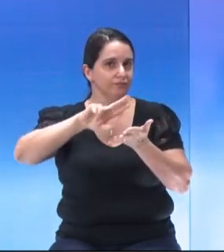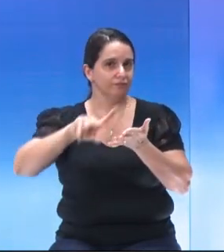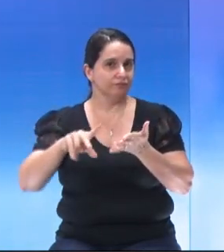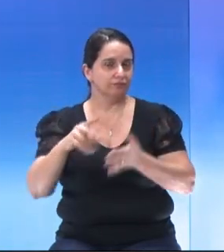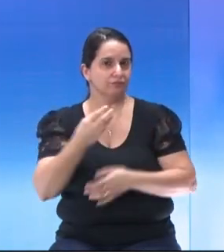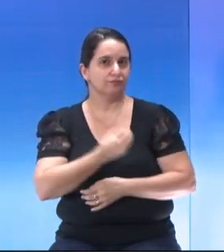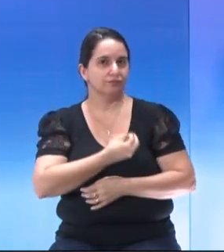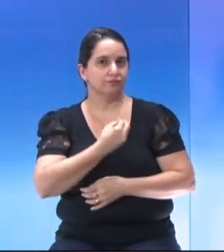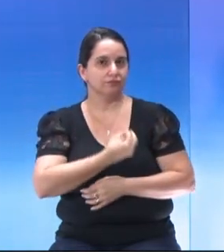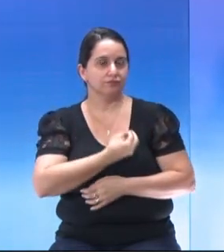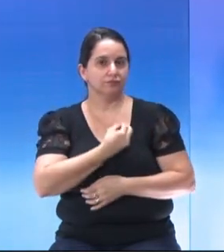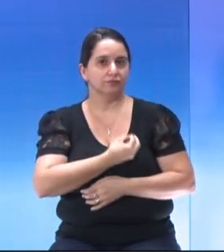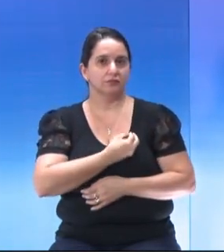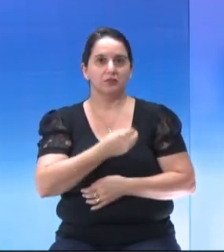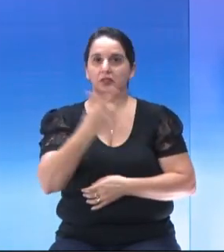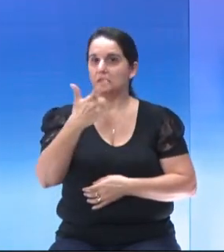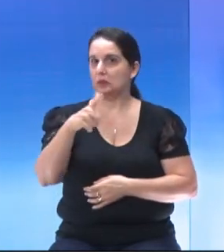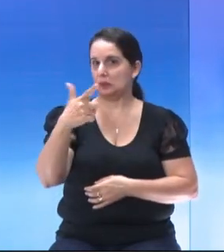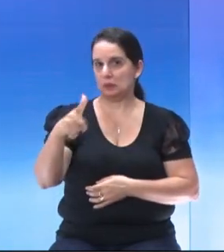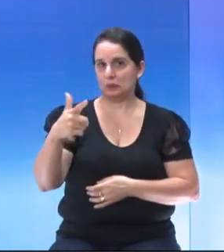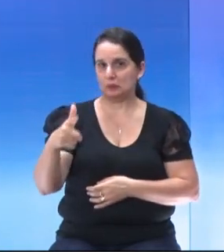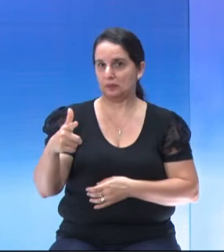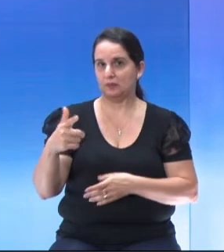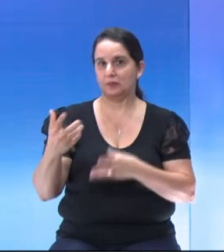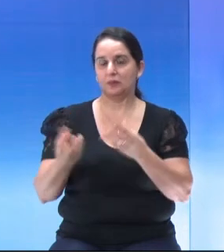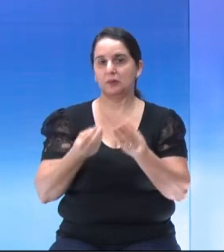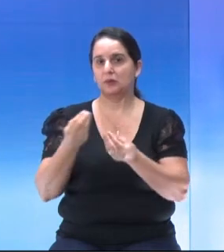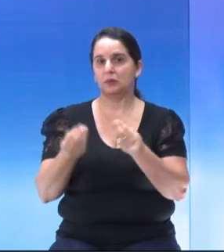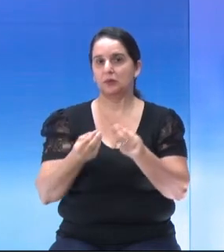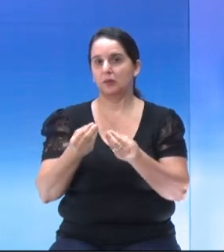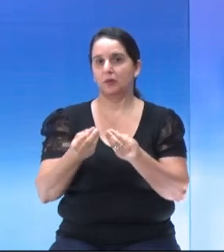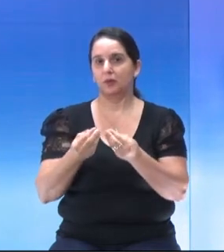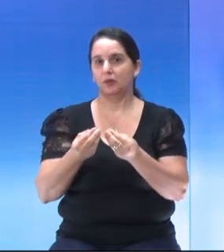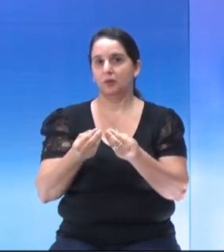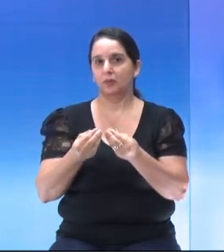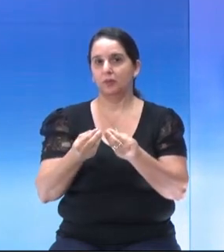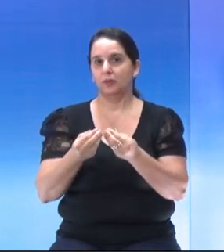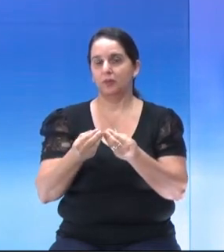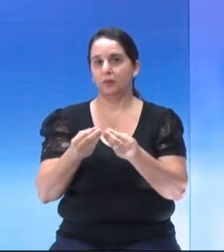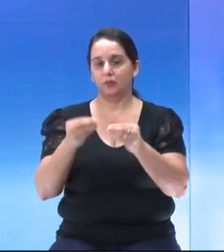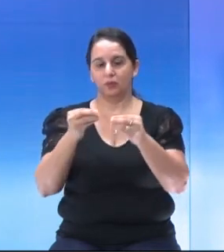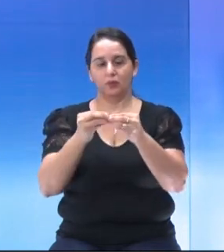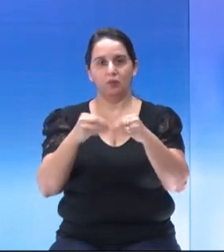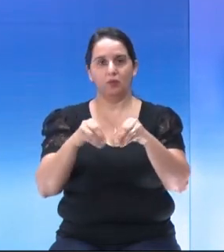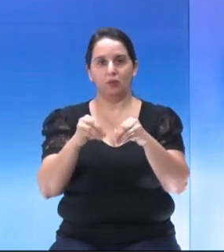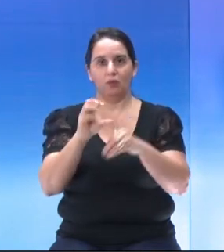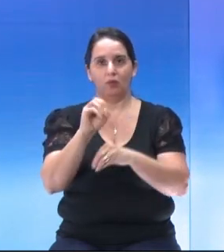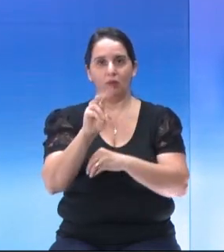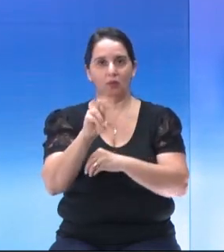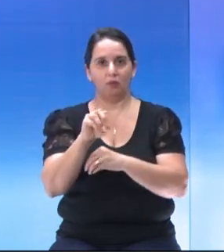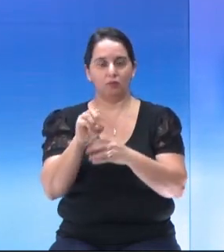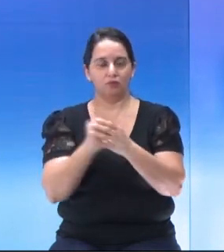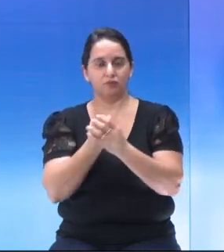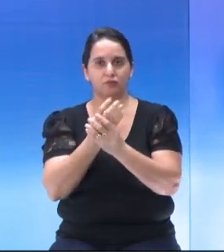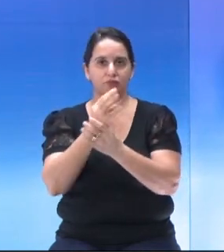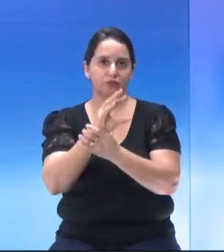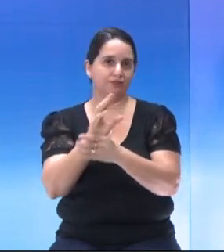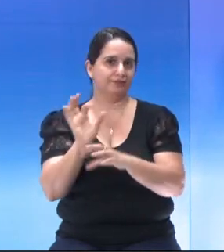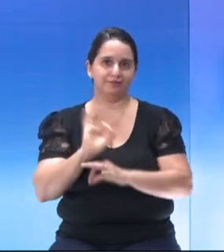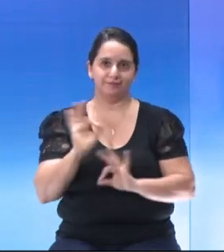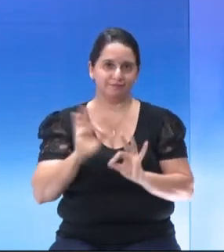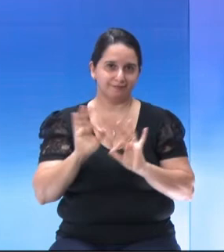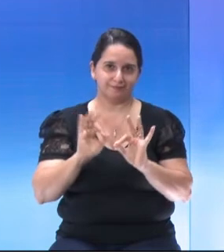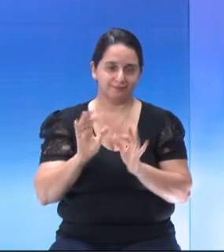também outros seres vivos que não têm, que o seu embrião não possui ovo